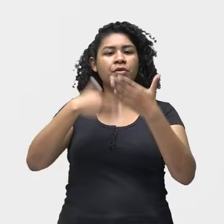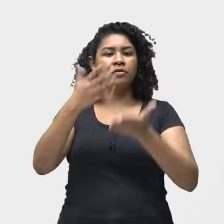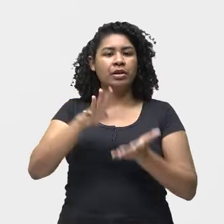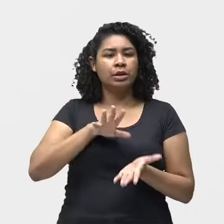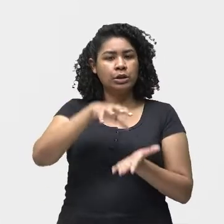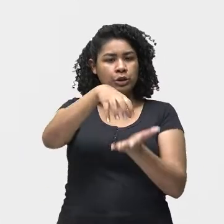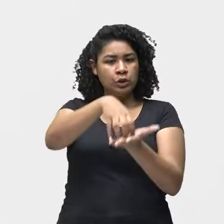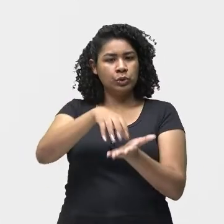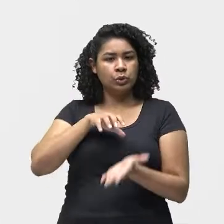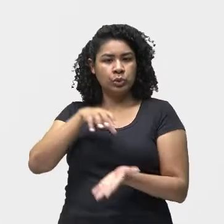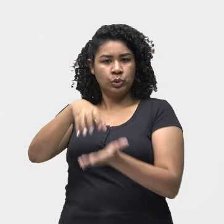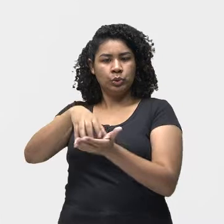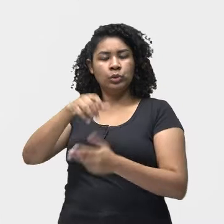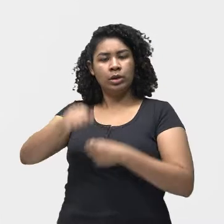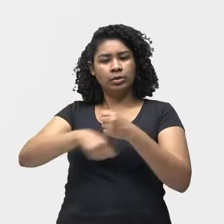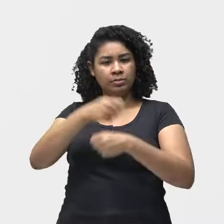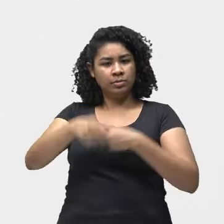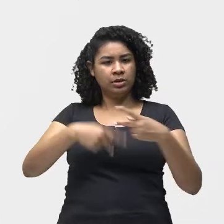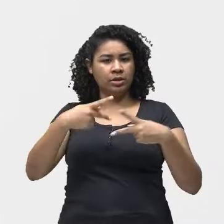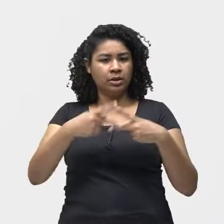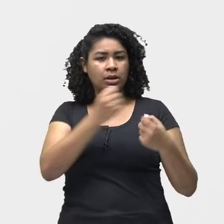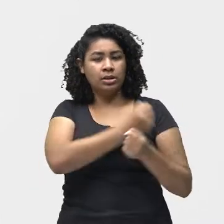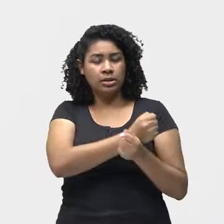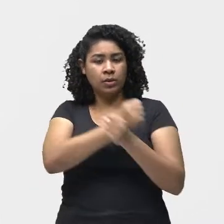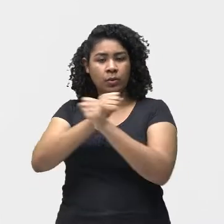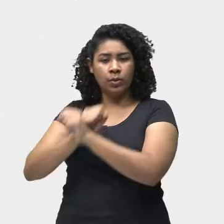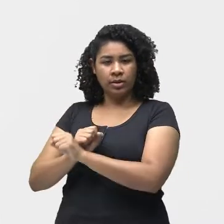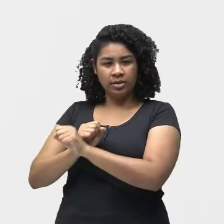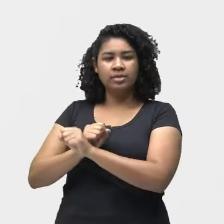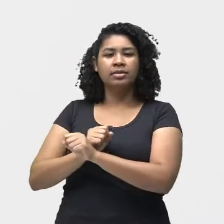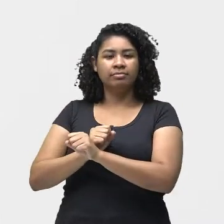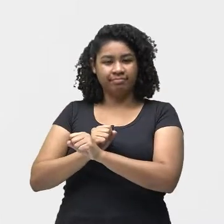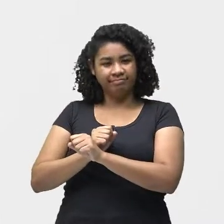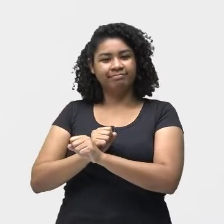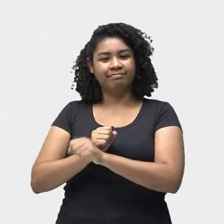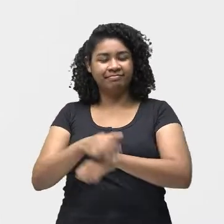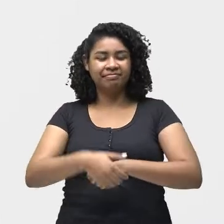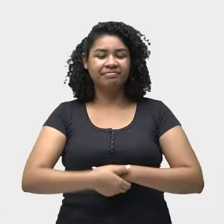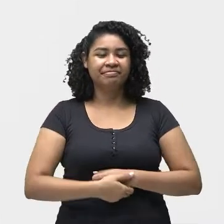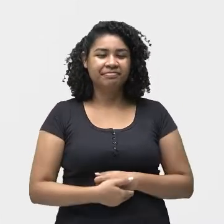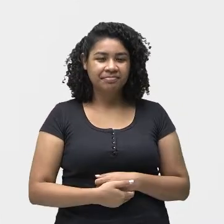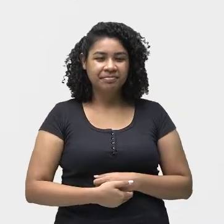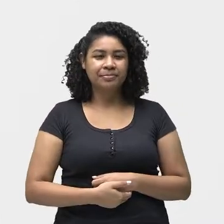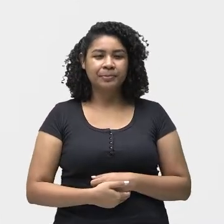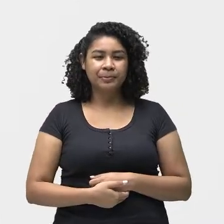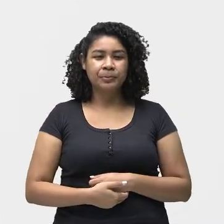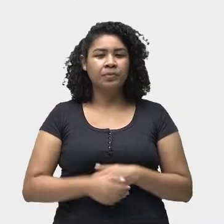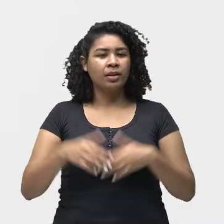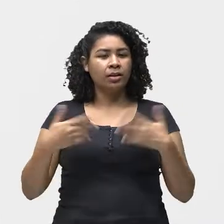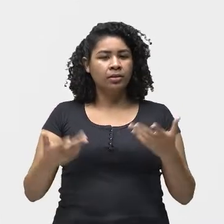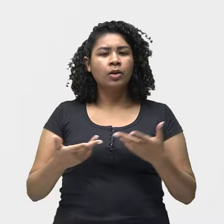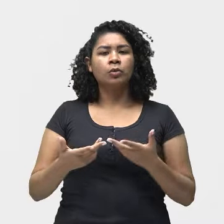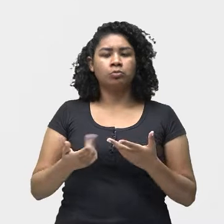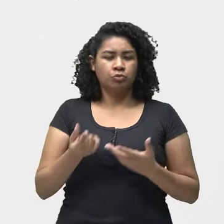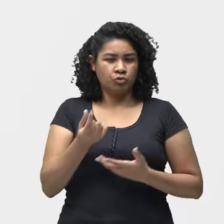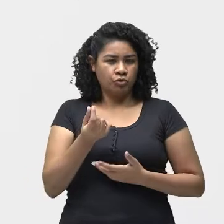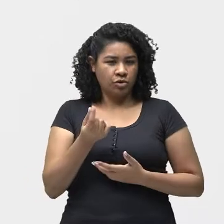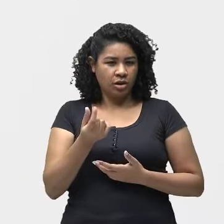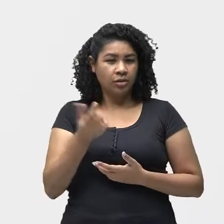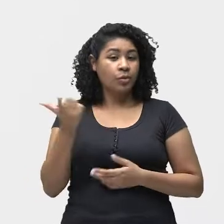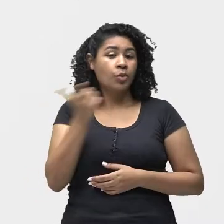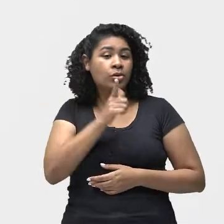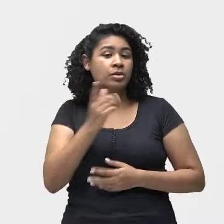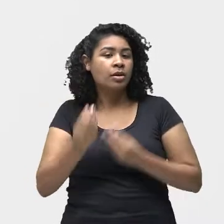instituições necessárias para a administração e segurança pública. Os recursos para isso eram garantidos por meio